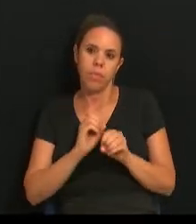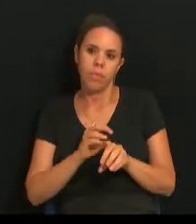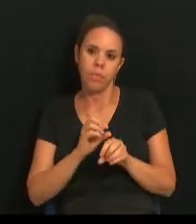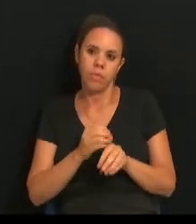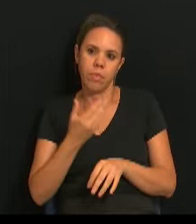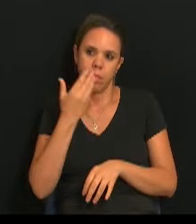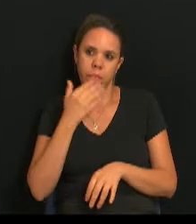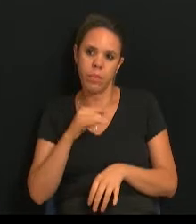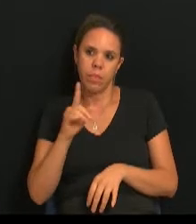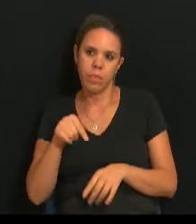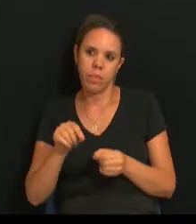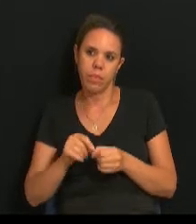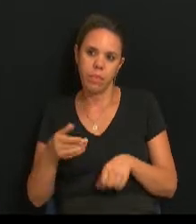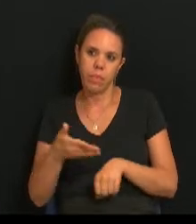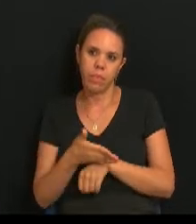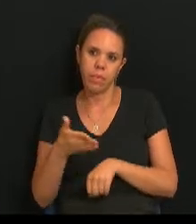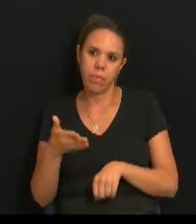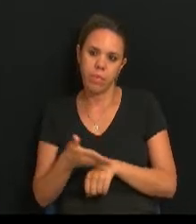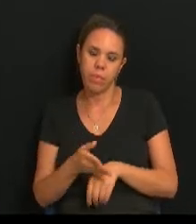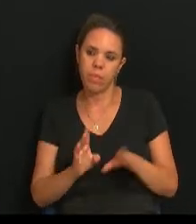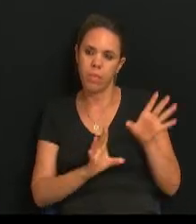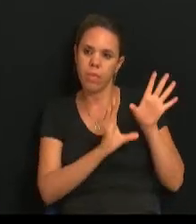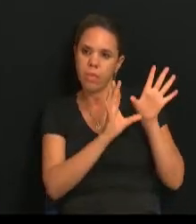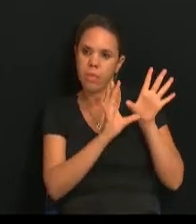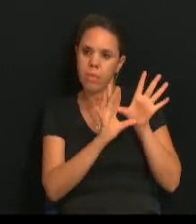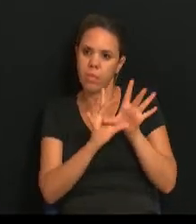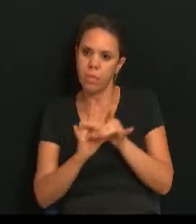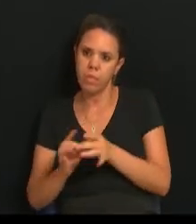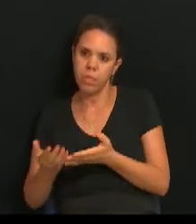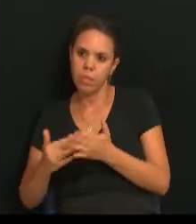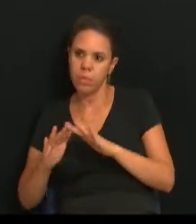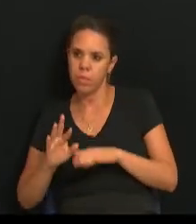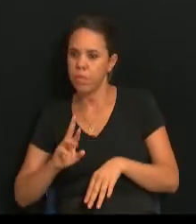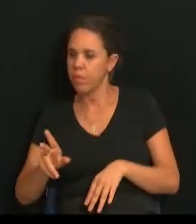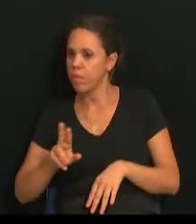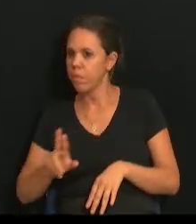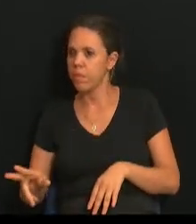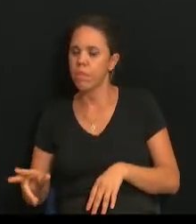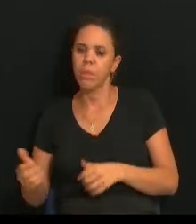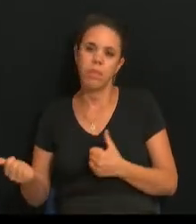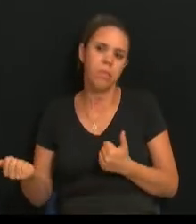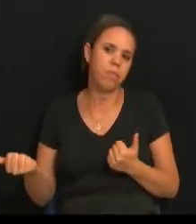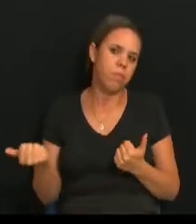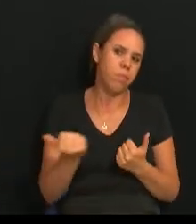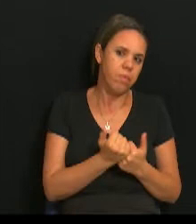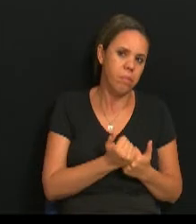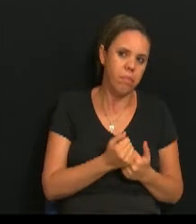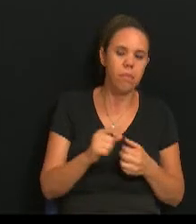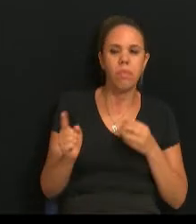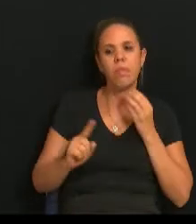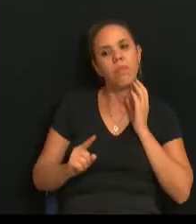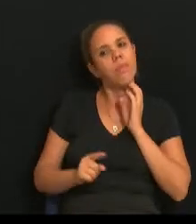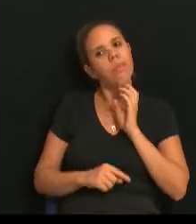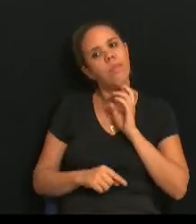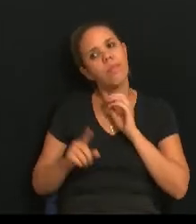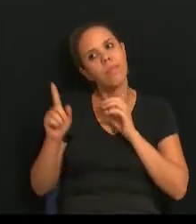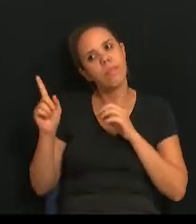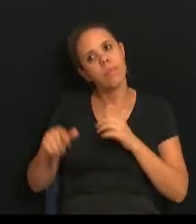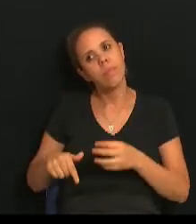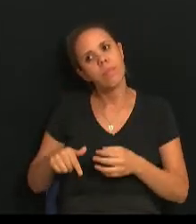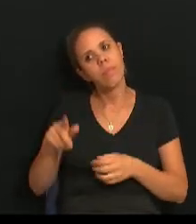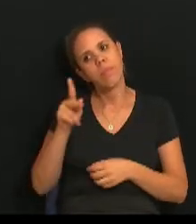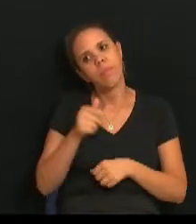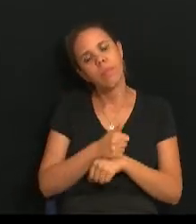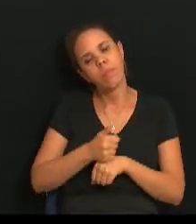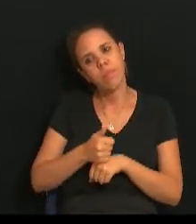infantil, ele faz parte do contexto escolar. Ele não é um quebra-galho, ele não é um tapa-buraco. Ele é um profissional